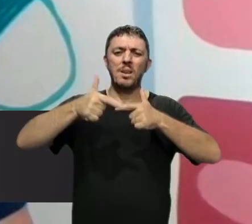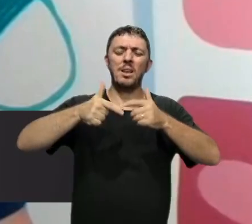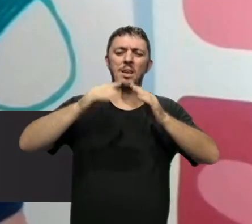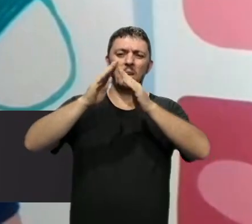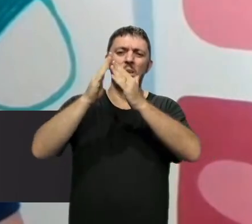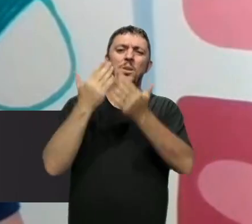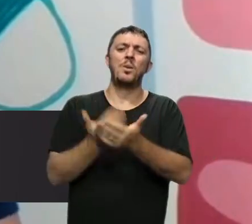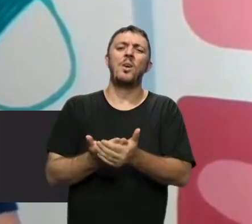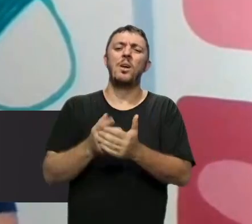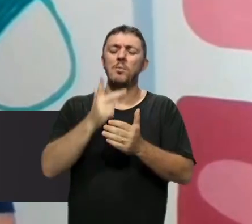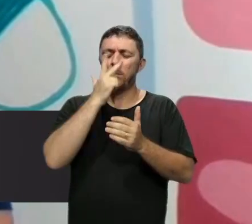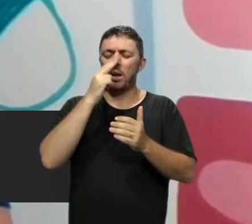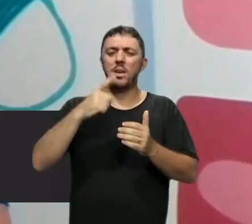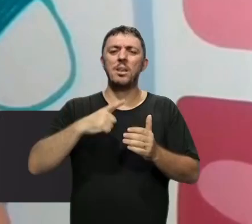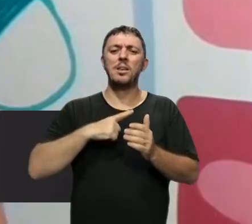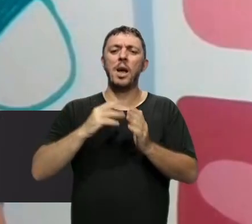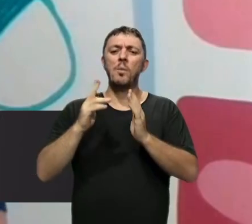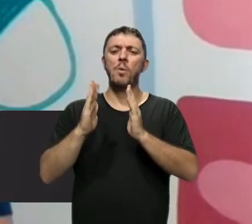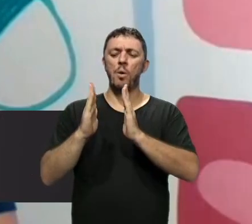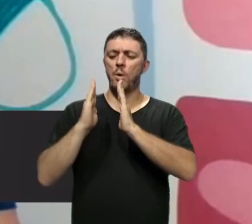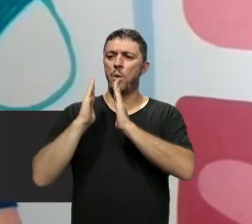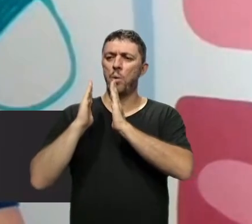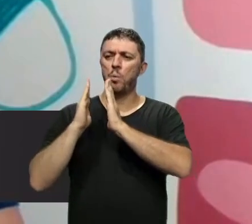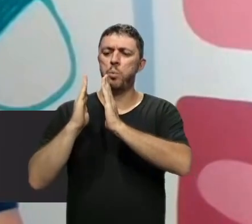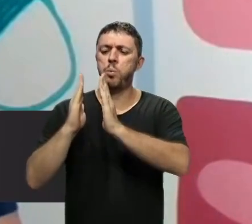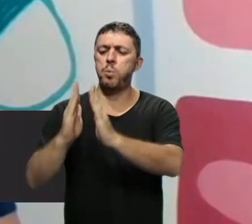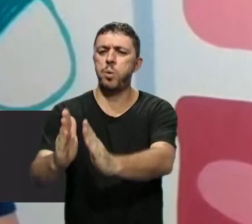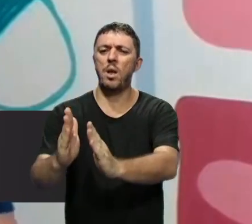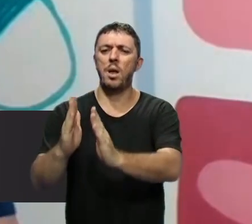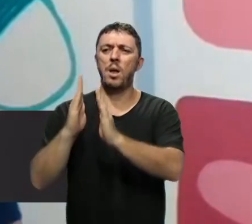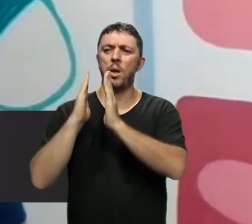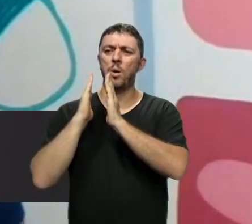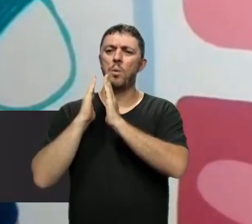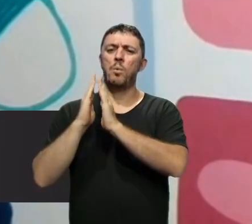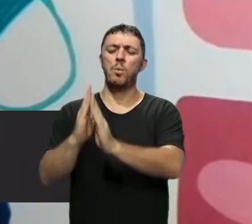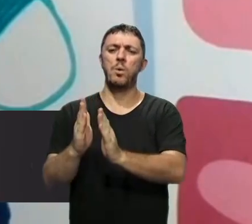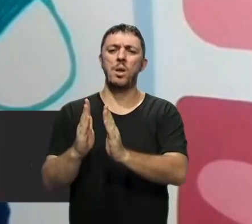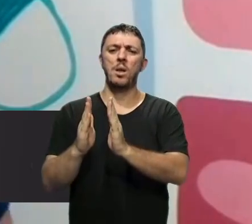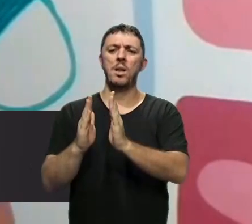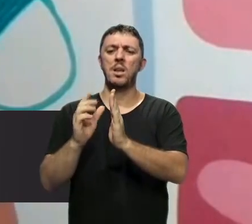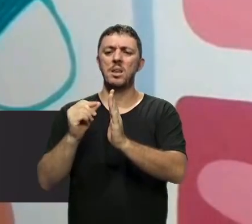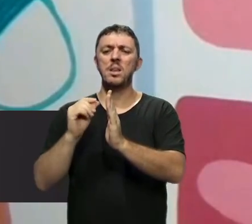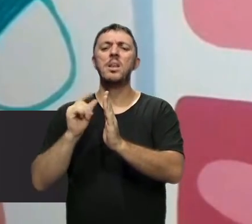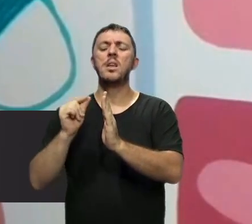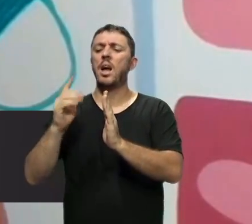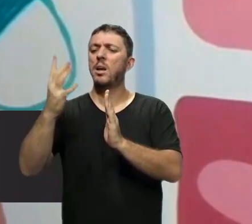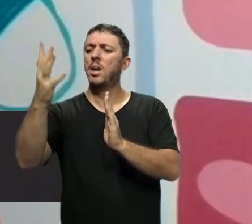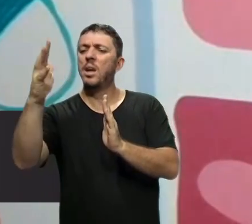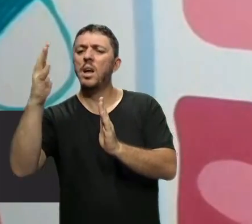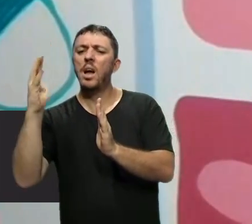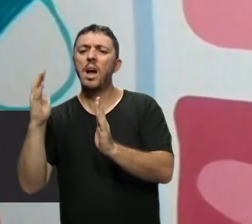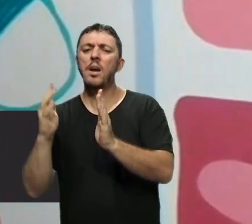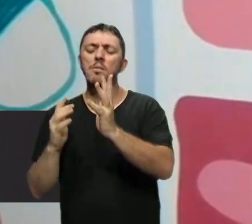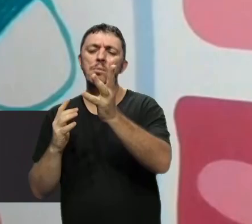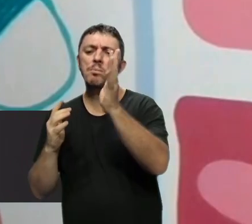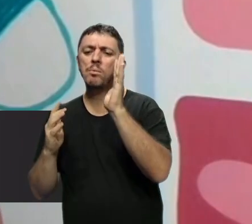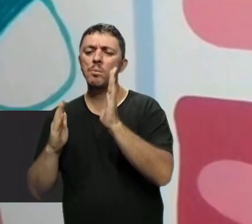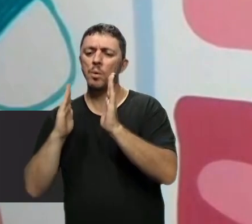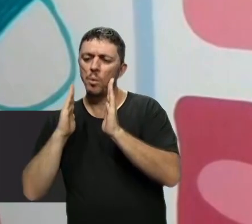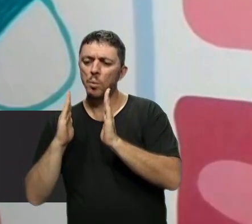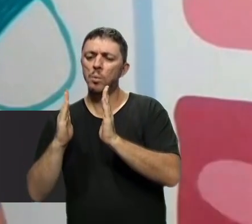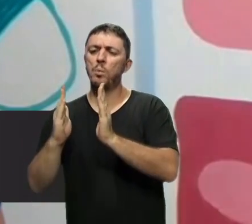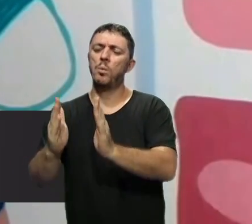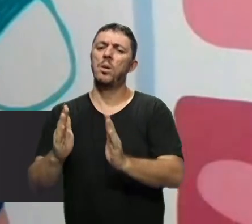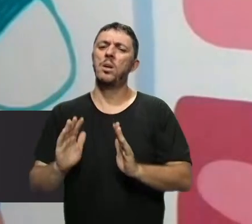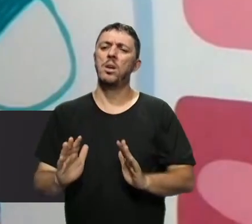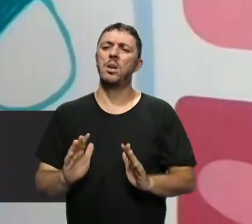de um corredorzinho assim, com grama e algumas árvores, e no final do ano as crianças falavam assim umas